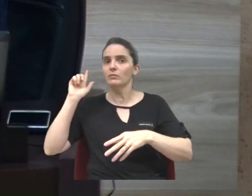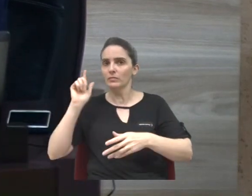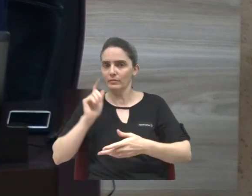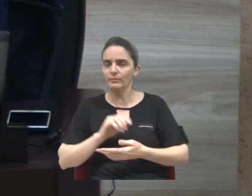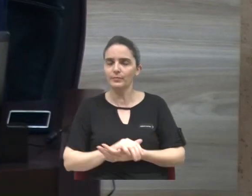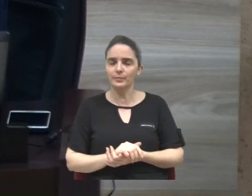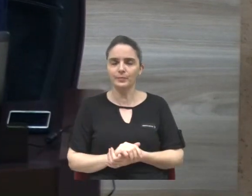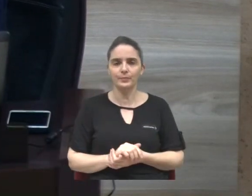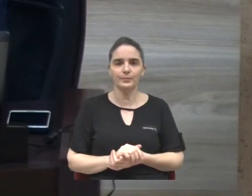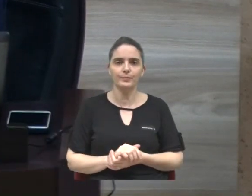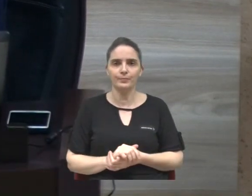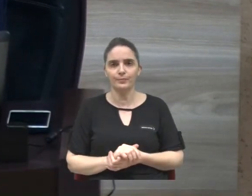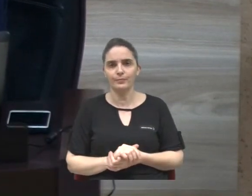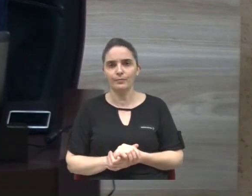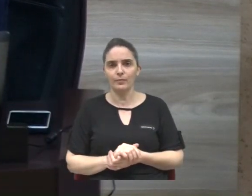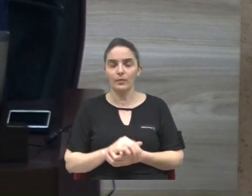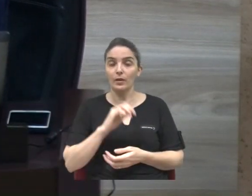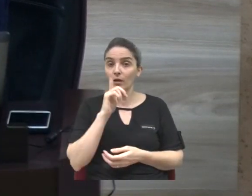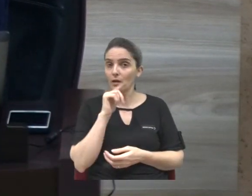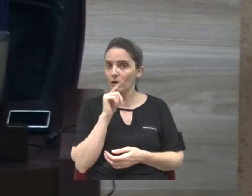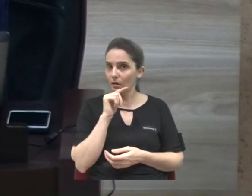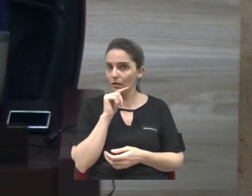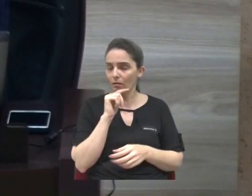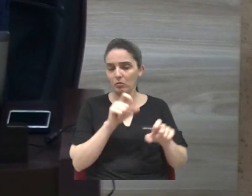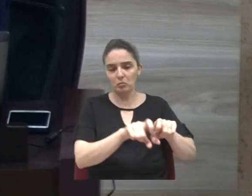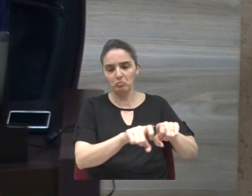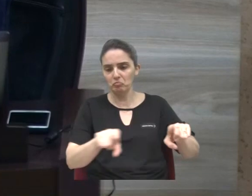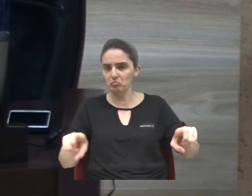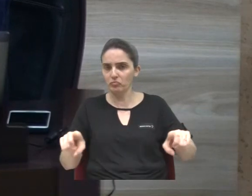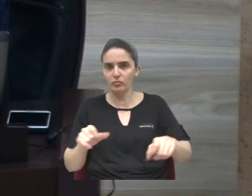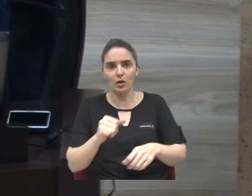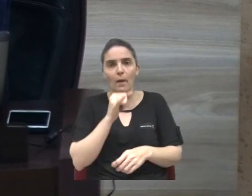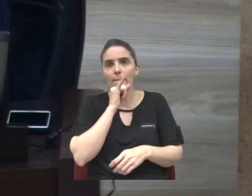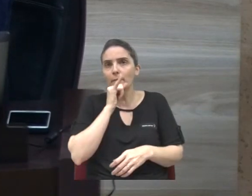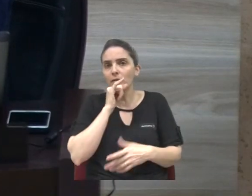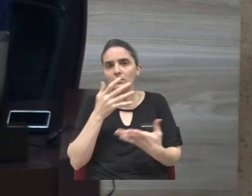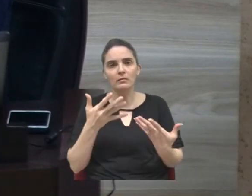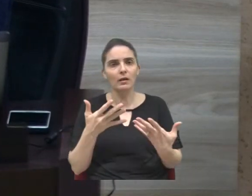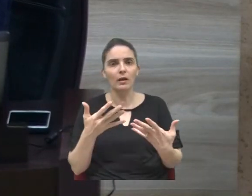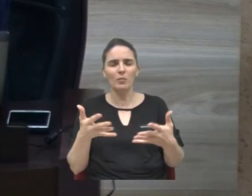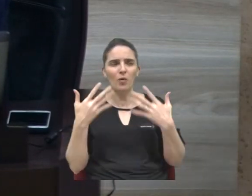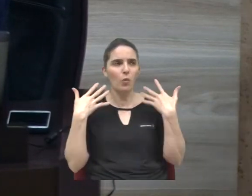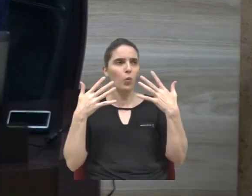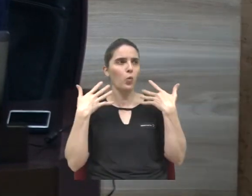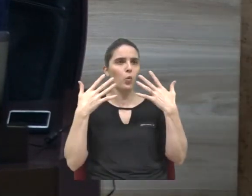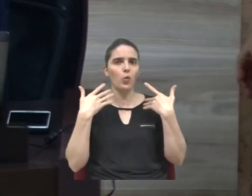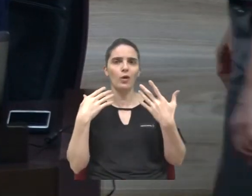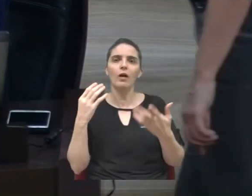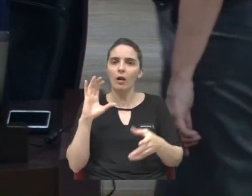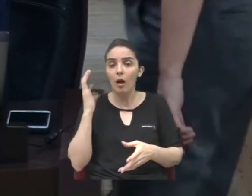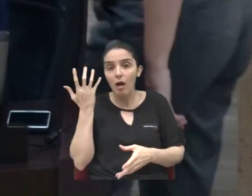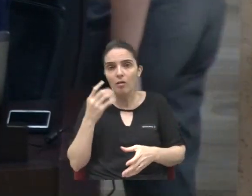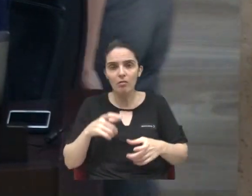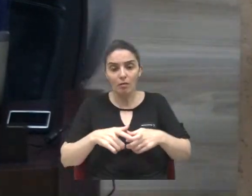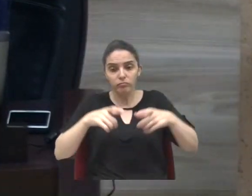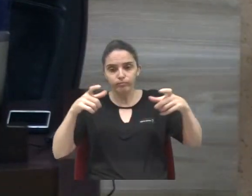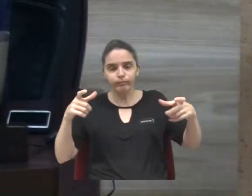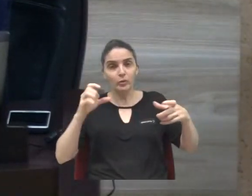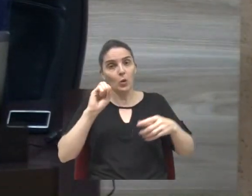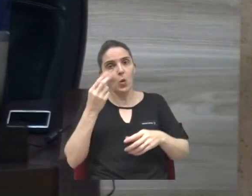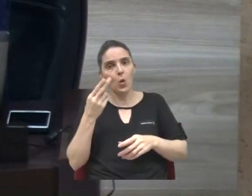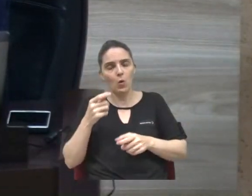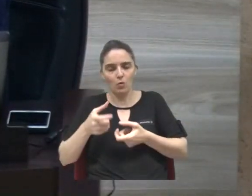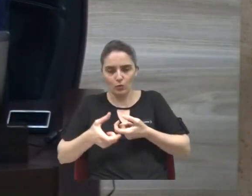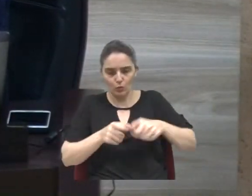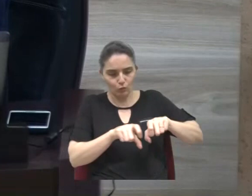Consumo sazonal, como, por exemplo, em períodos mais quentes do ano. Situações de vazamento ou perdas internas